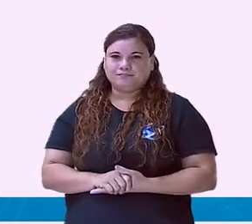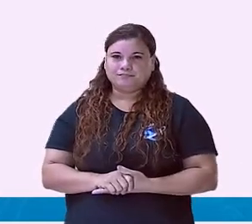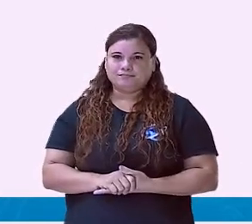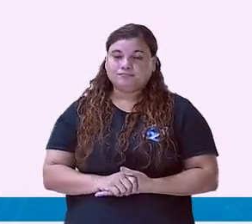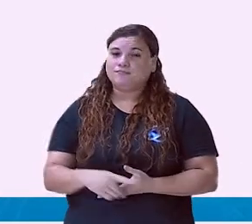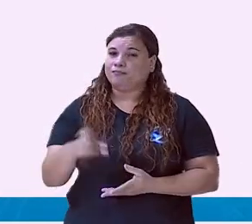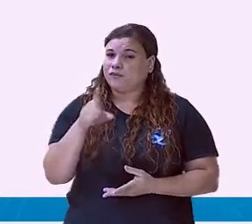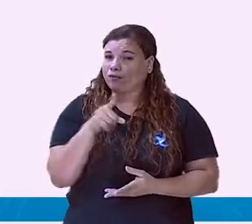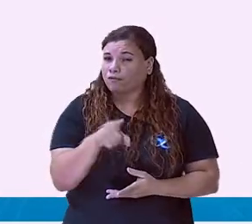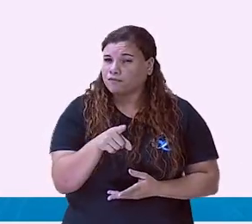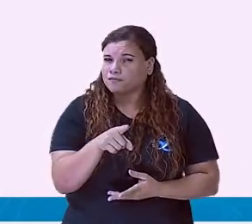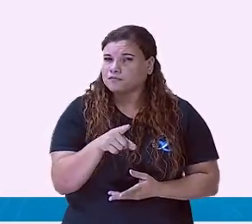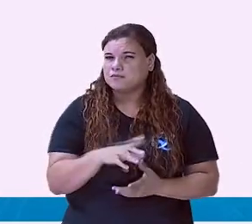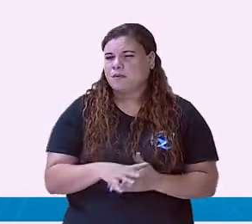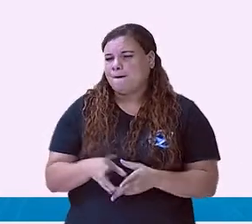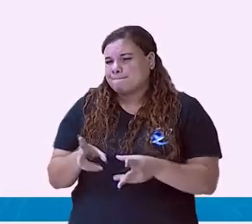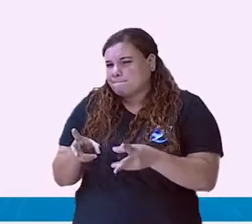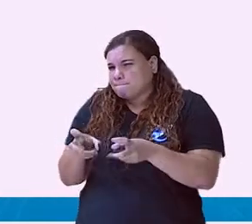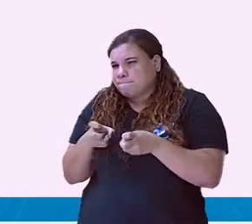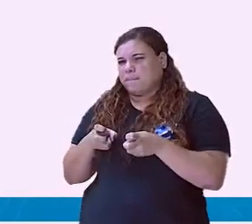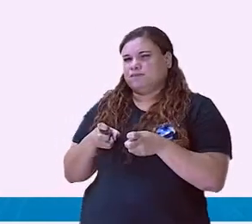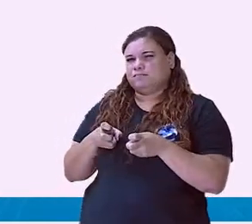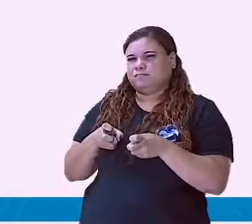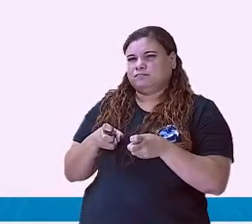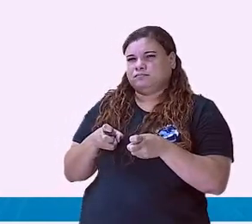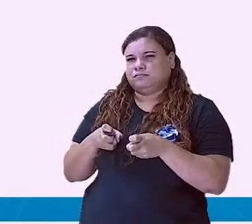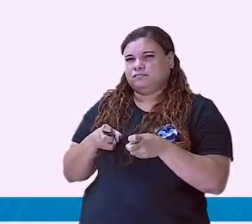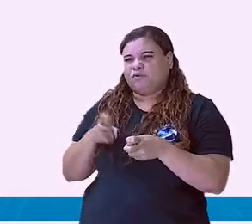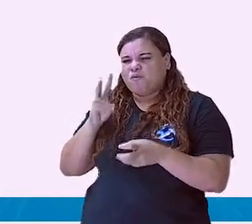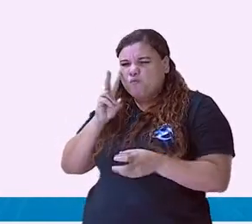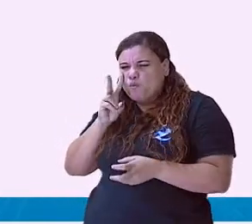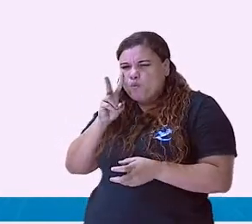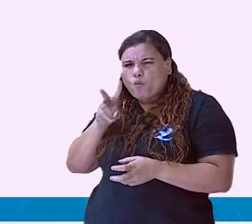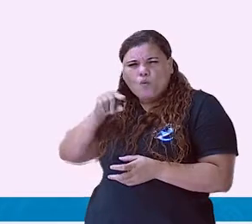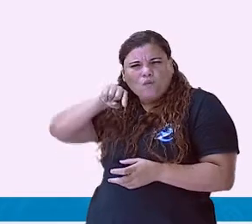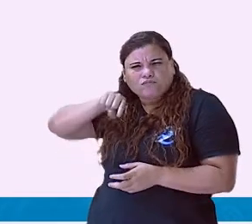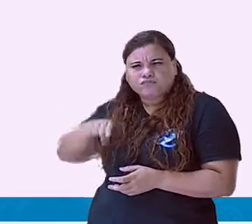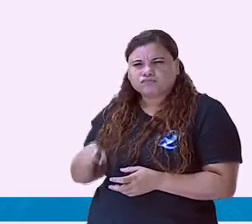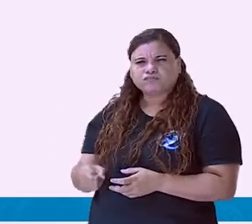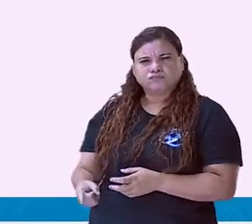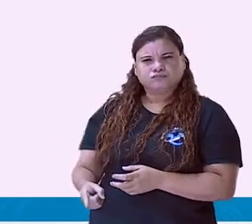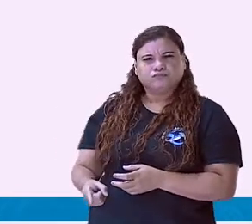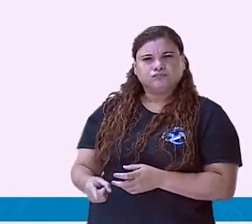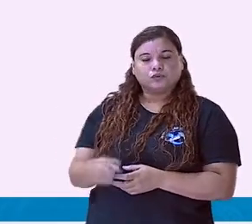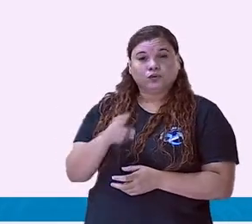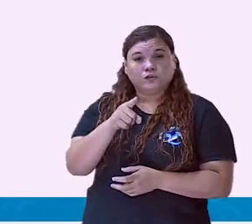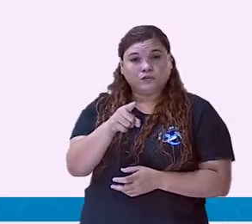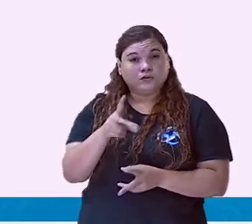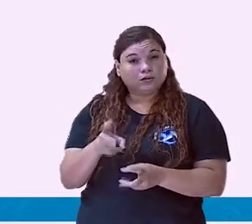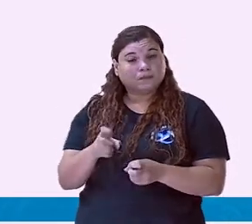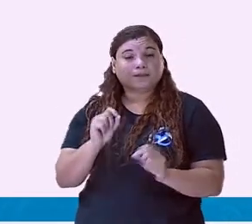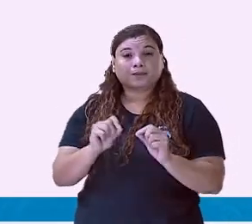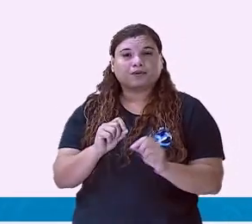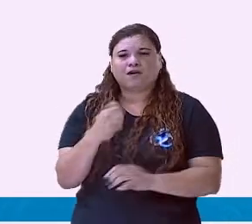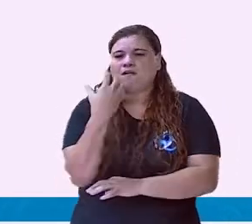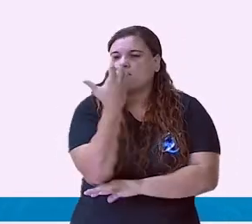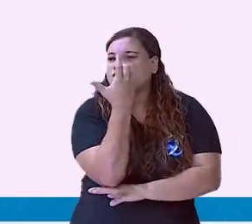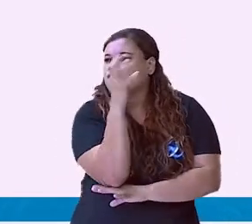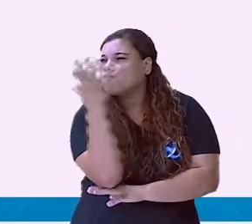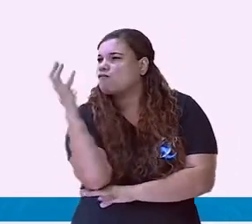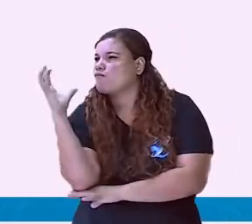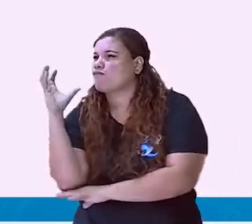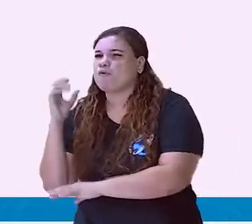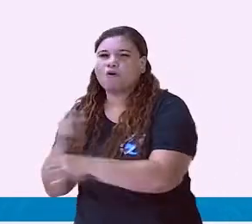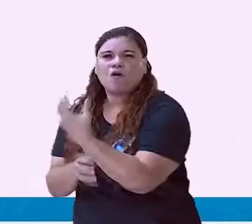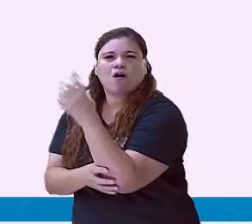E se você olhar bem, grande parte das riquezas naturais, florestas